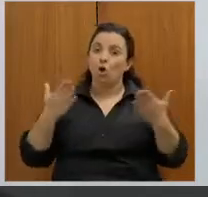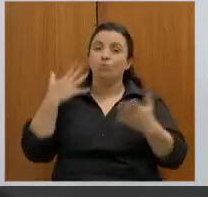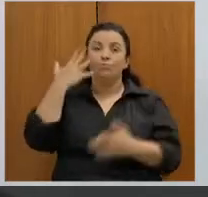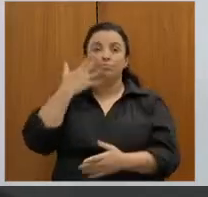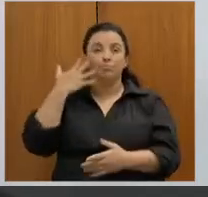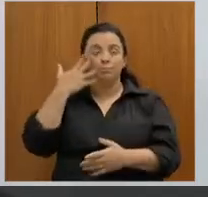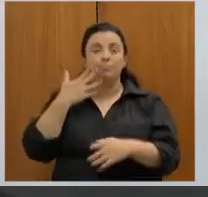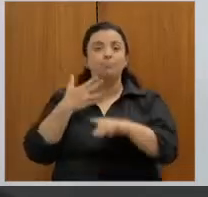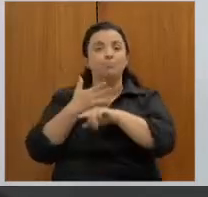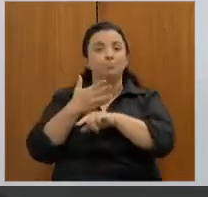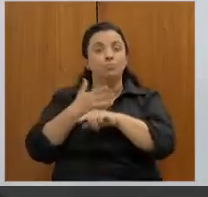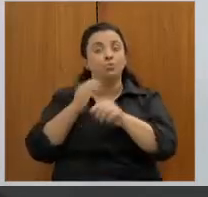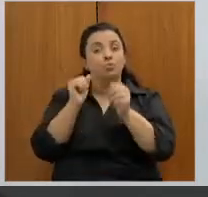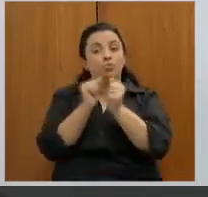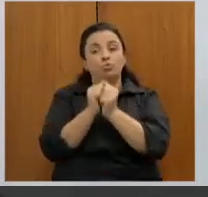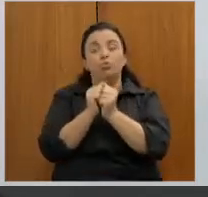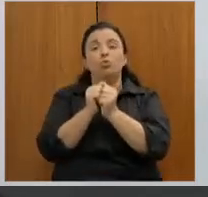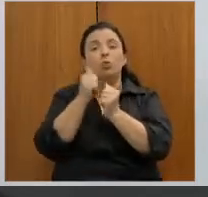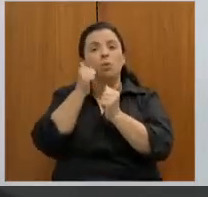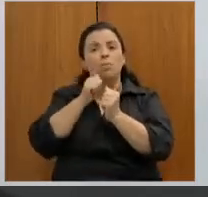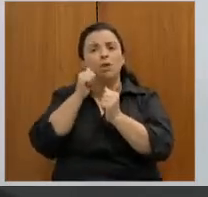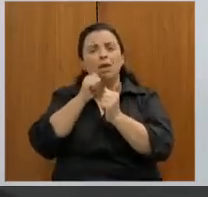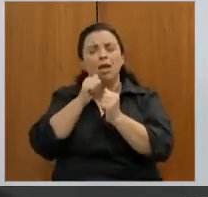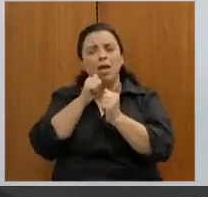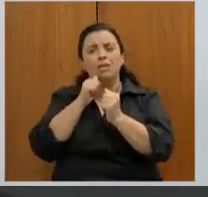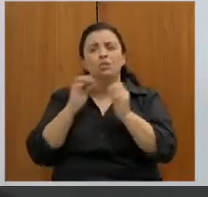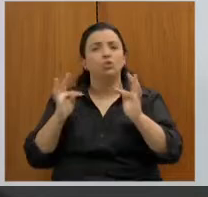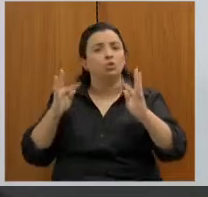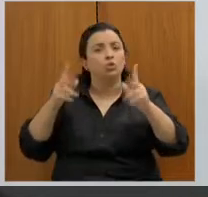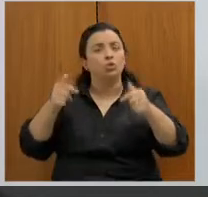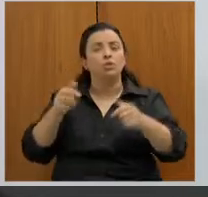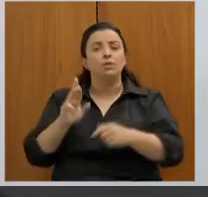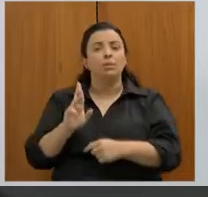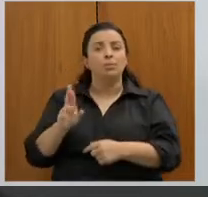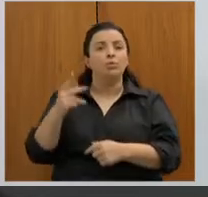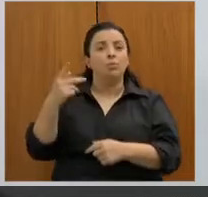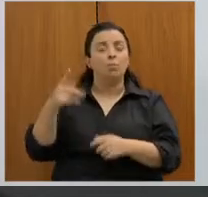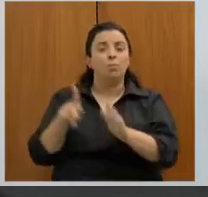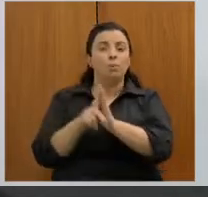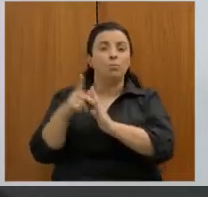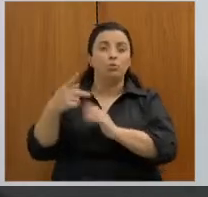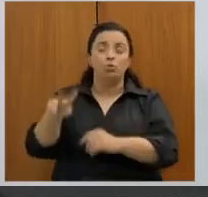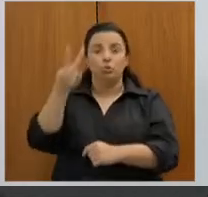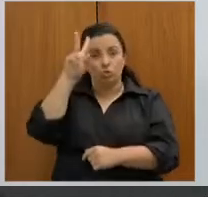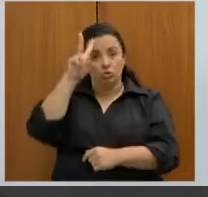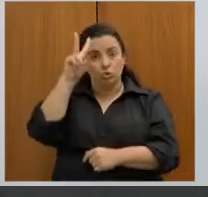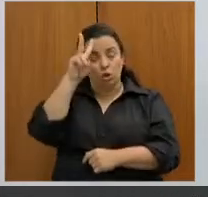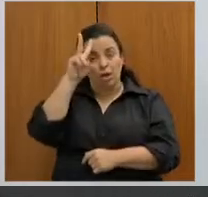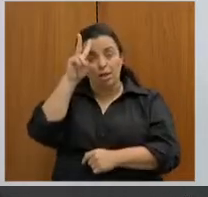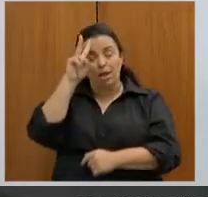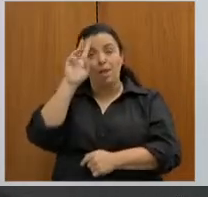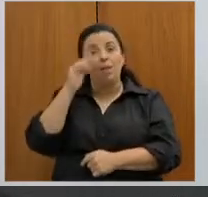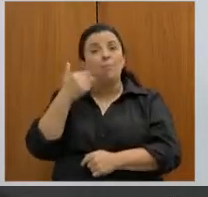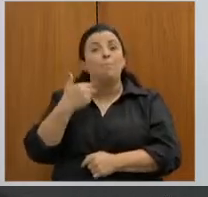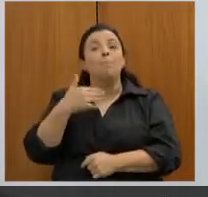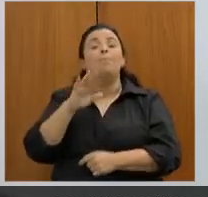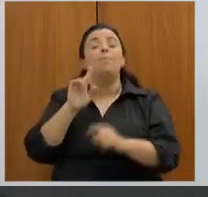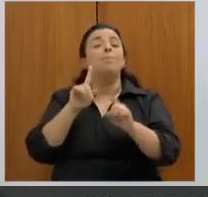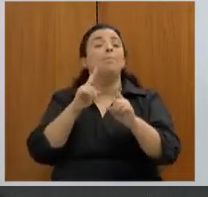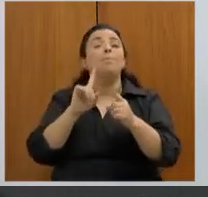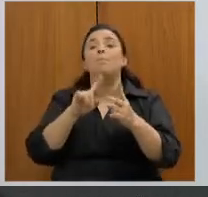todas elas que representam né a sua própria história mas que vem mostrar o